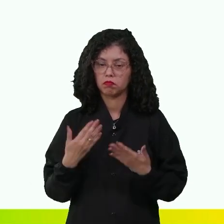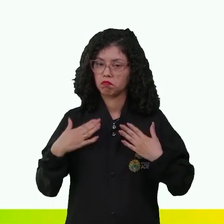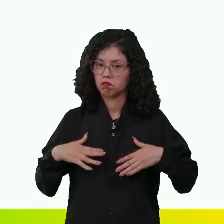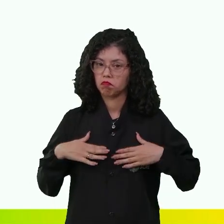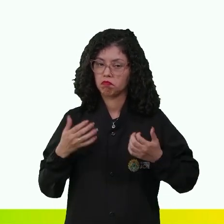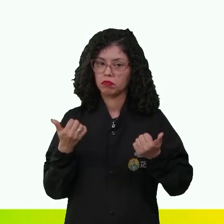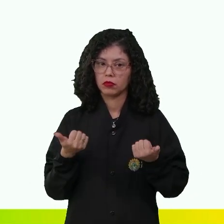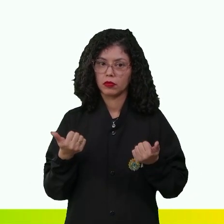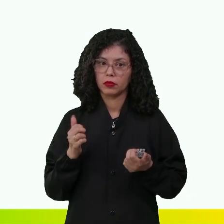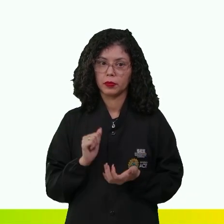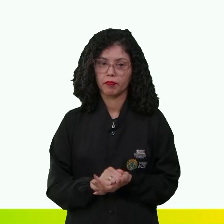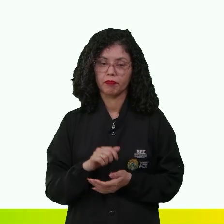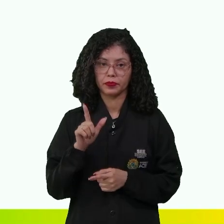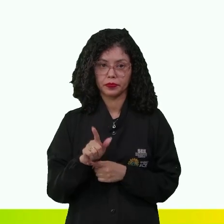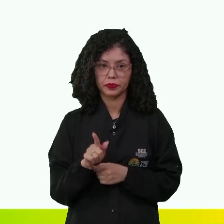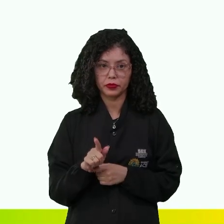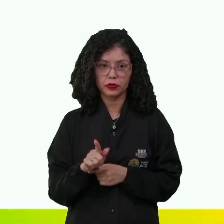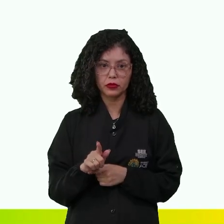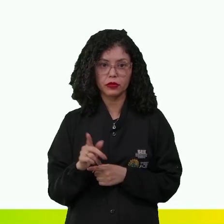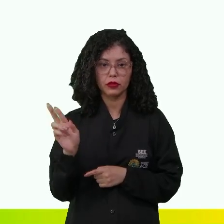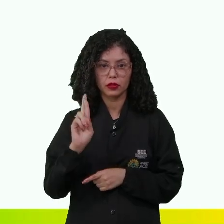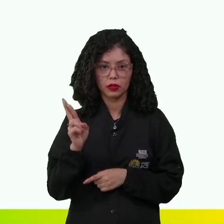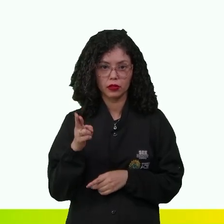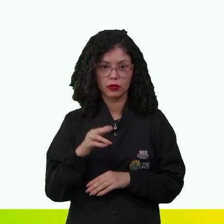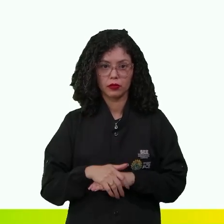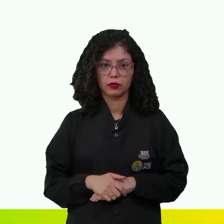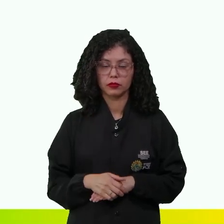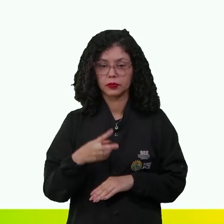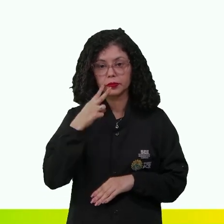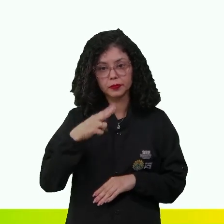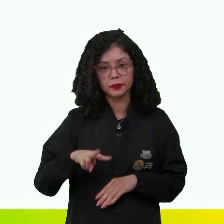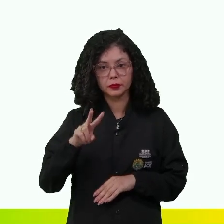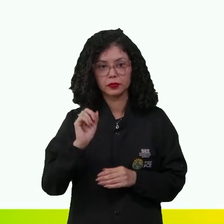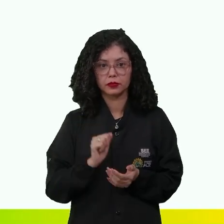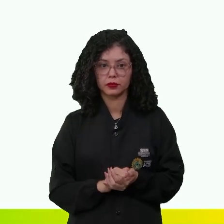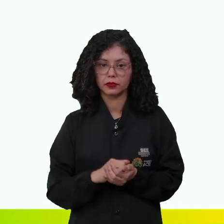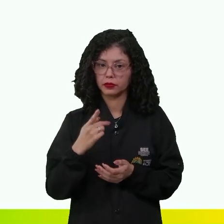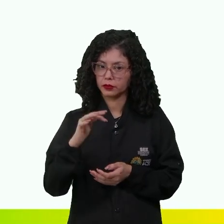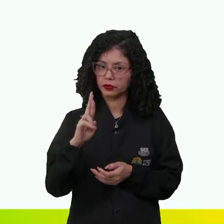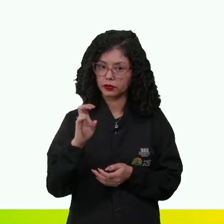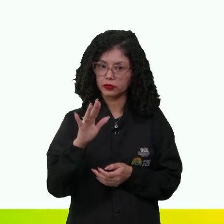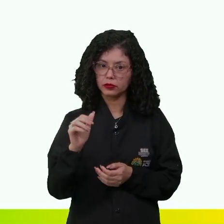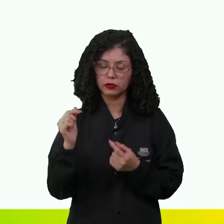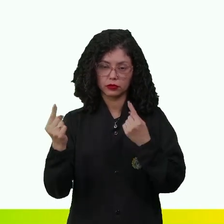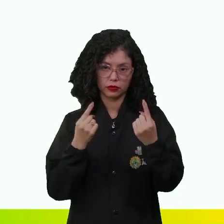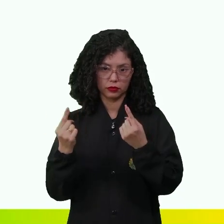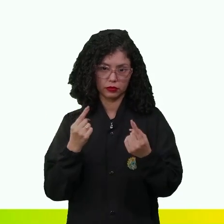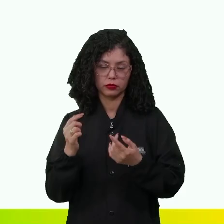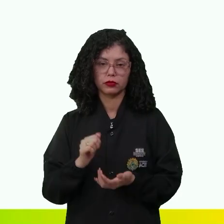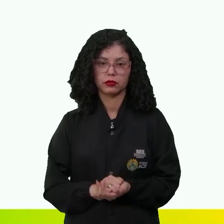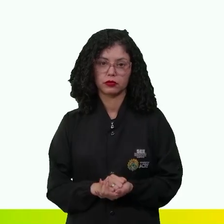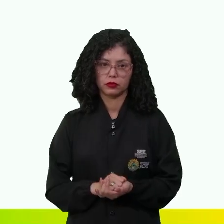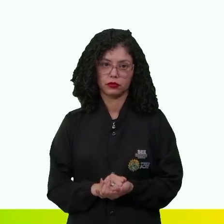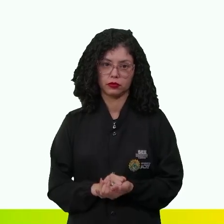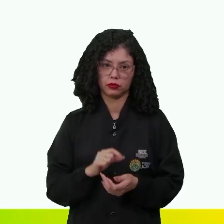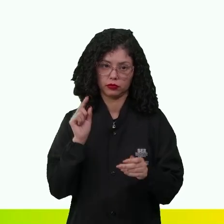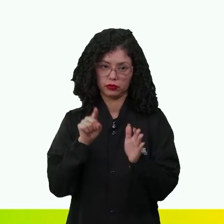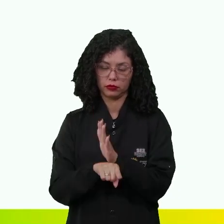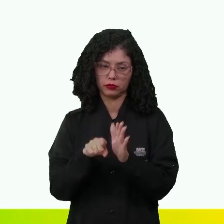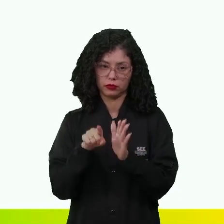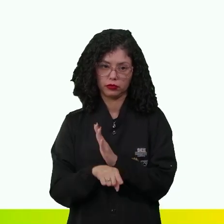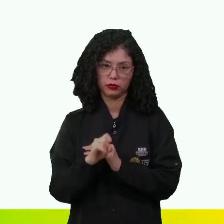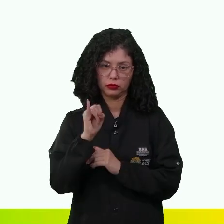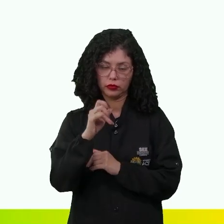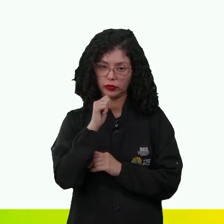tranquilamente aqui, embalagem é gramas, preço em reais, e verificar a proporcionalidade entre cada uma delas. E aí eu faço a pergunta a